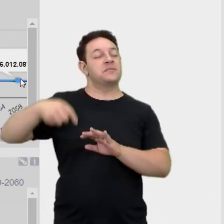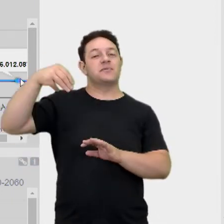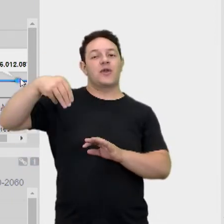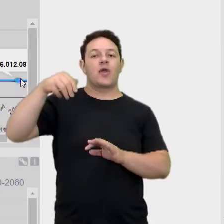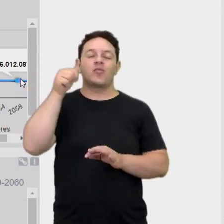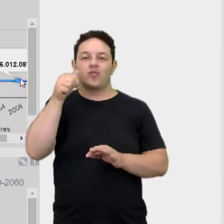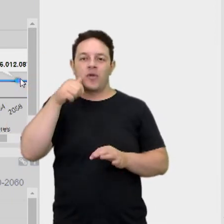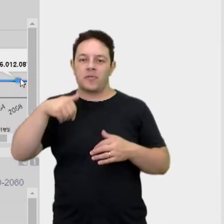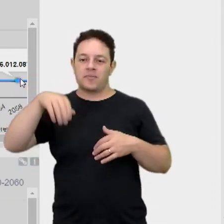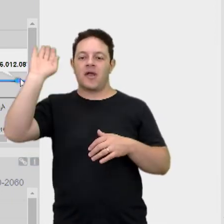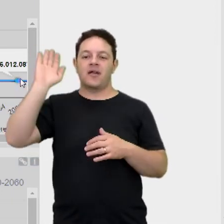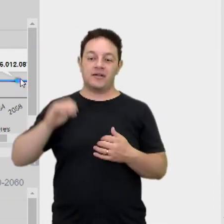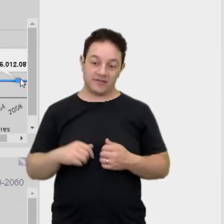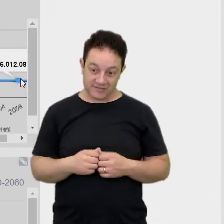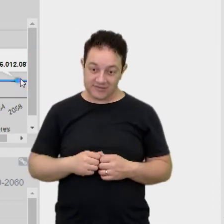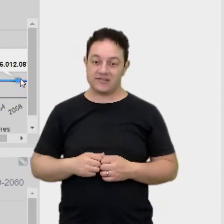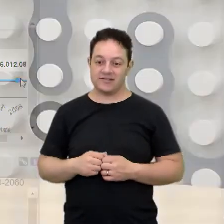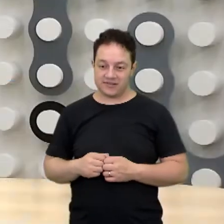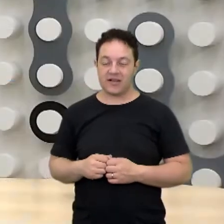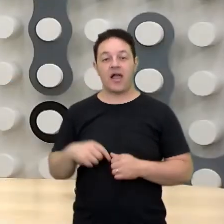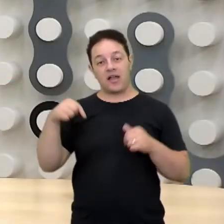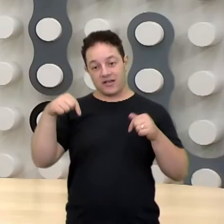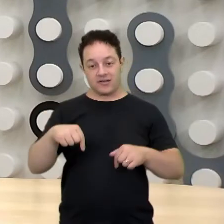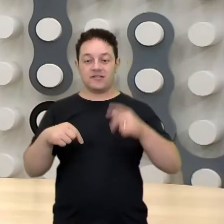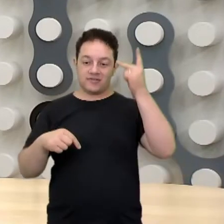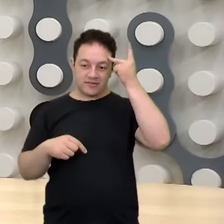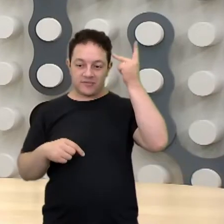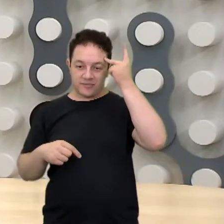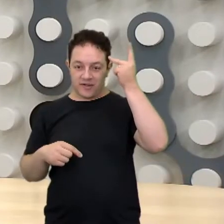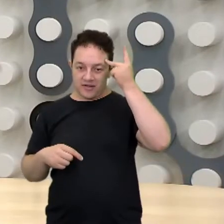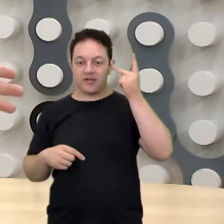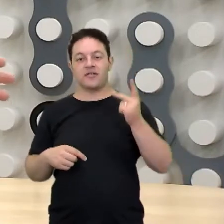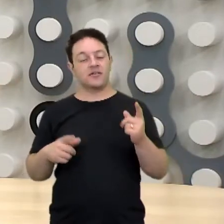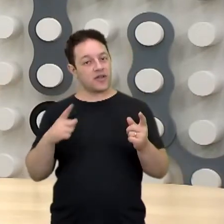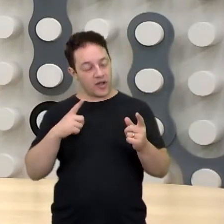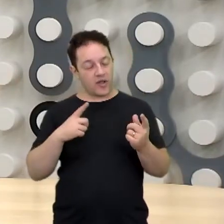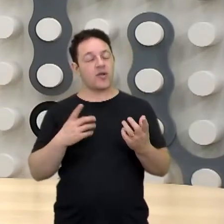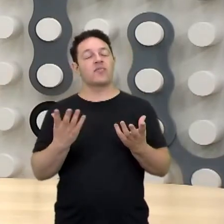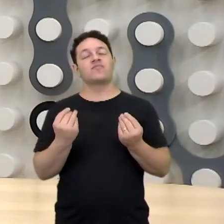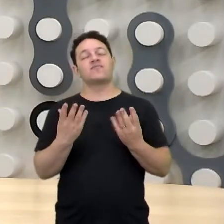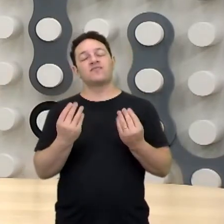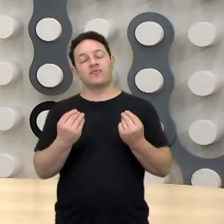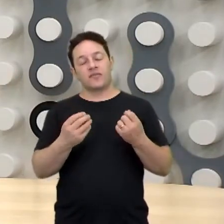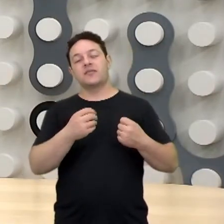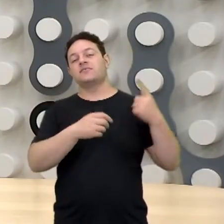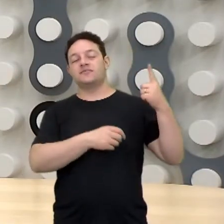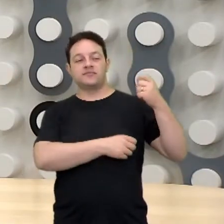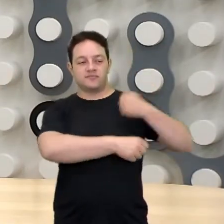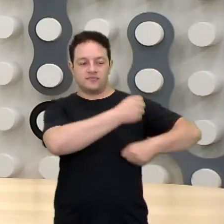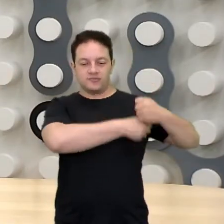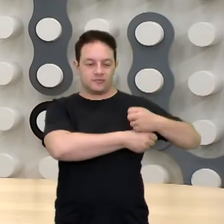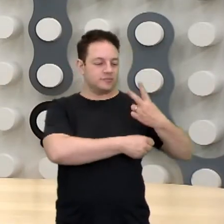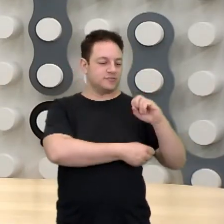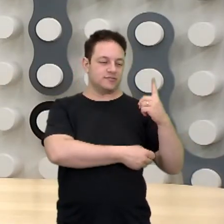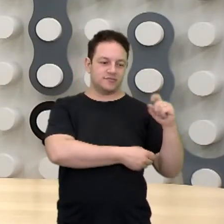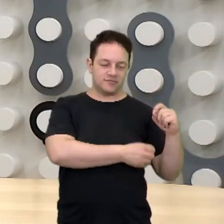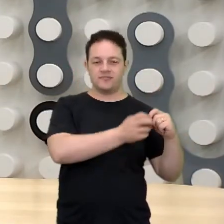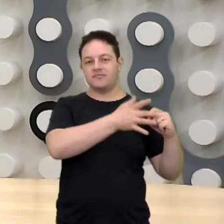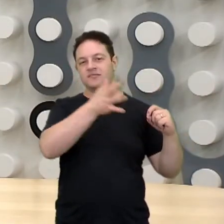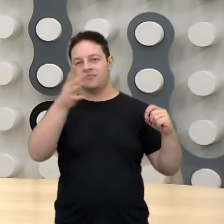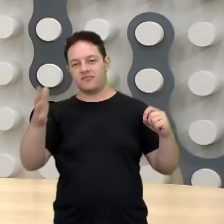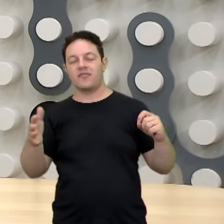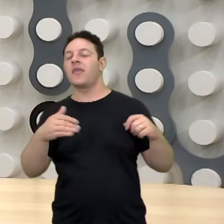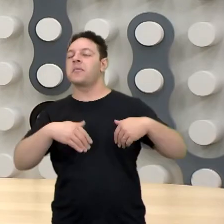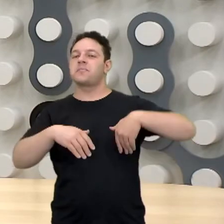milhões e pouco. Então também aqui no estado de São Paulo ter, né, tanto desde 2010 nós temos aí mais mulheres do